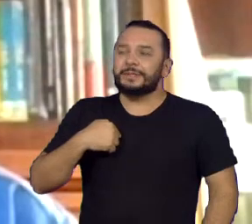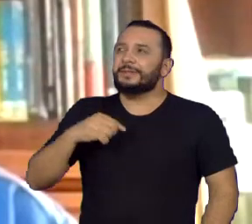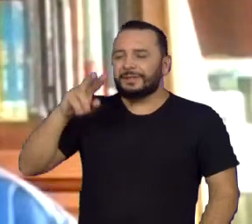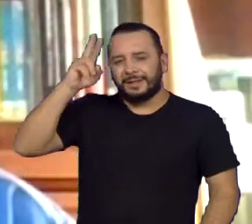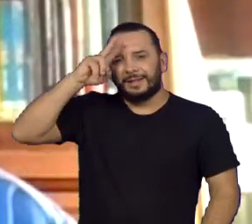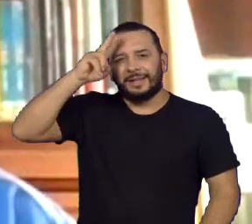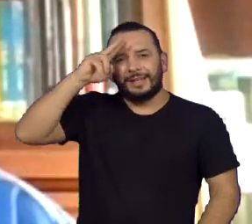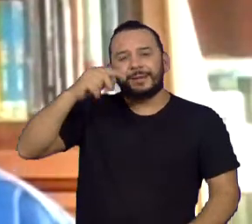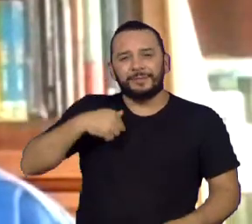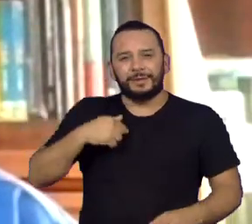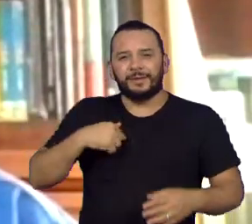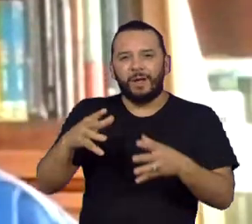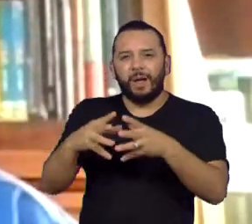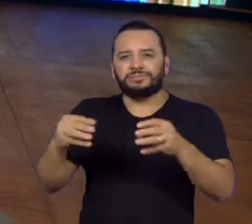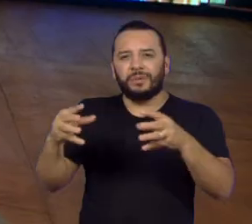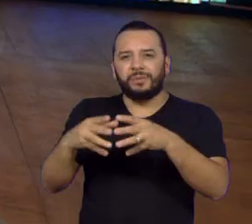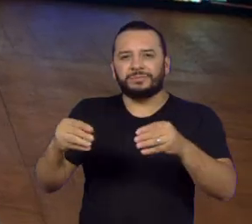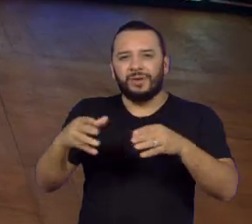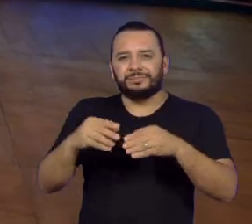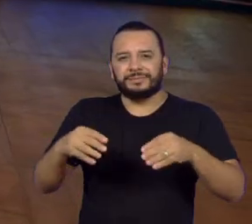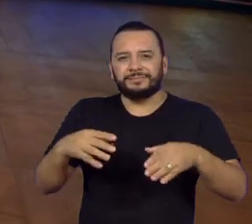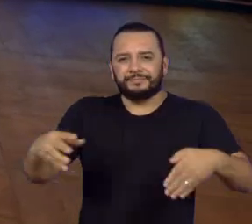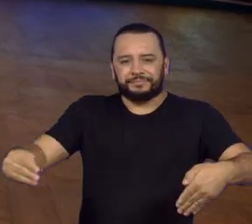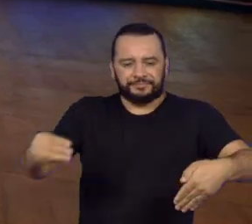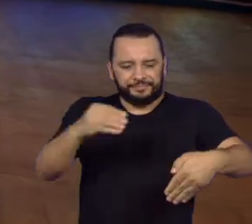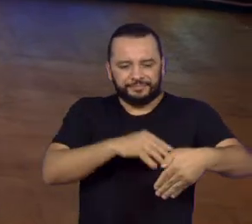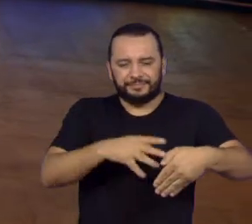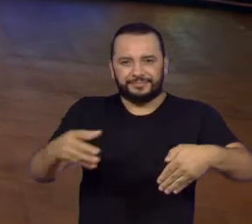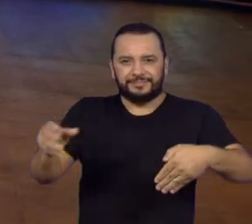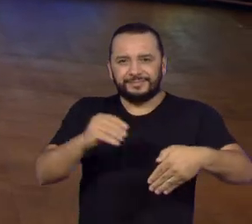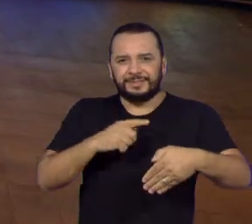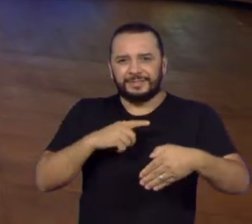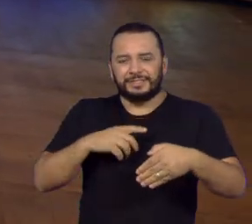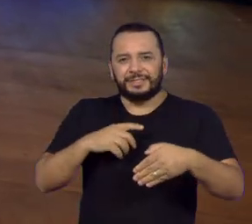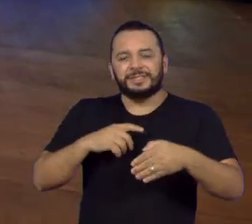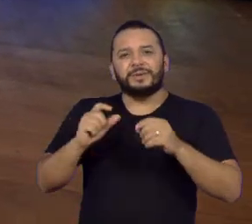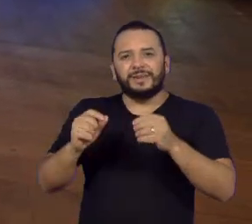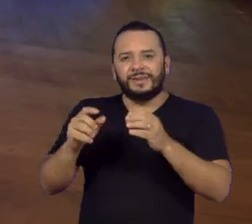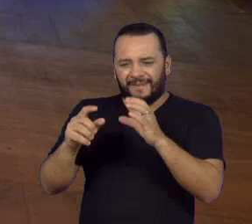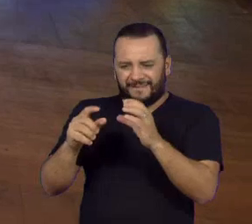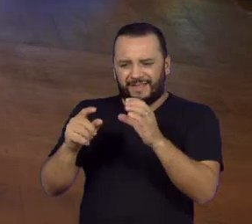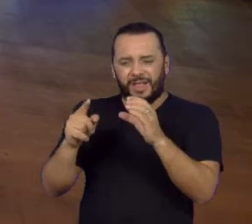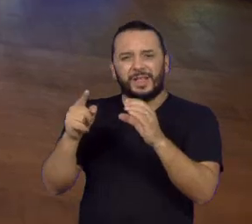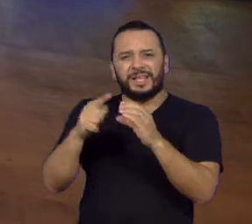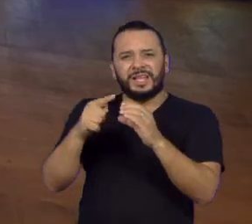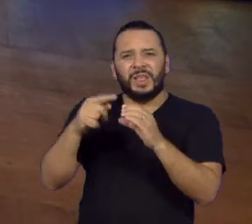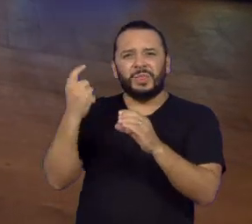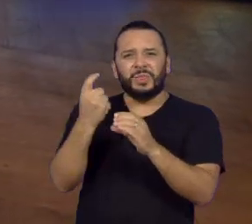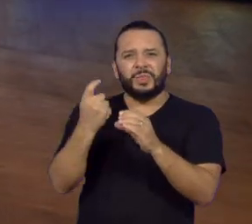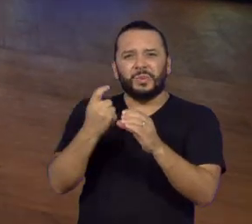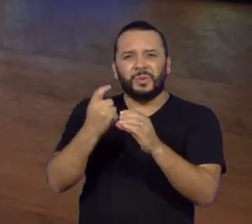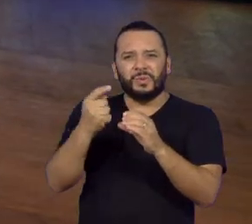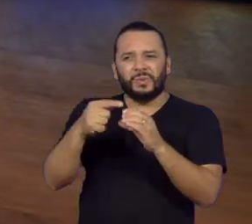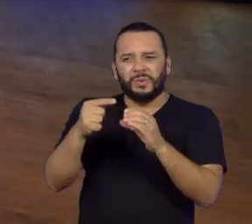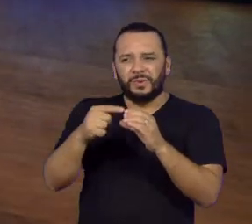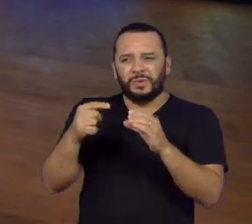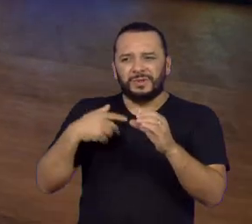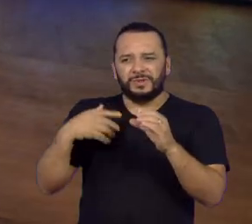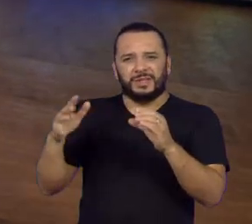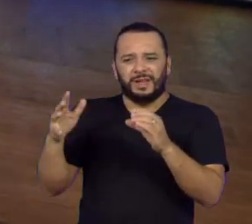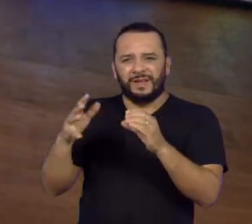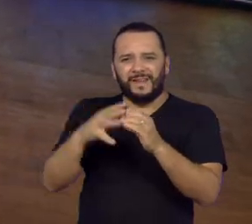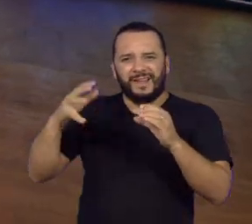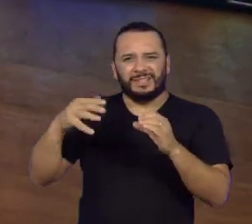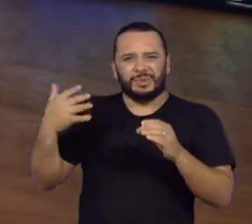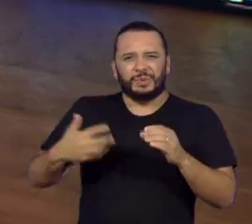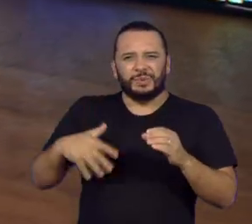tenho uma lembrança vaga de colher algodão e, de alguma forma, sem a lembrança de